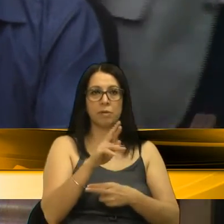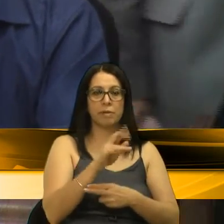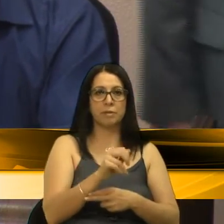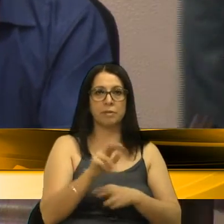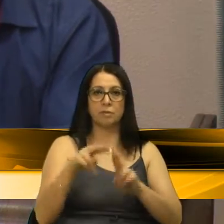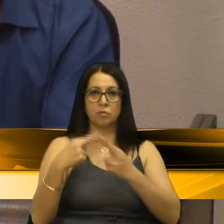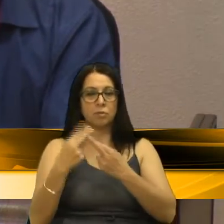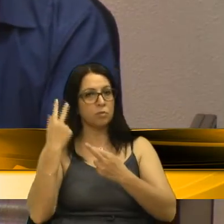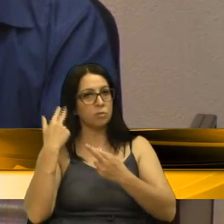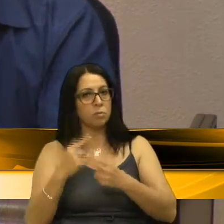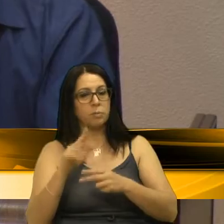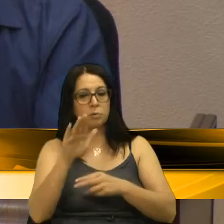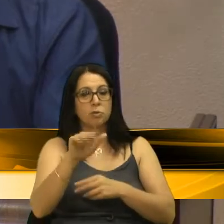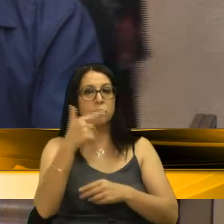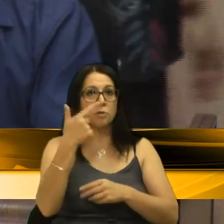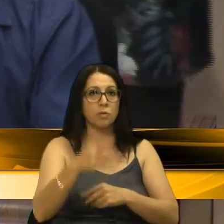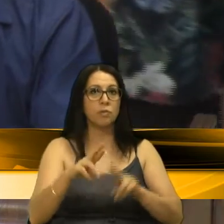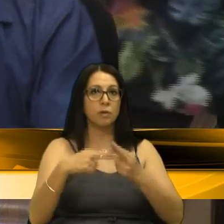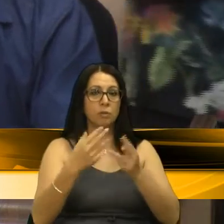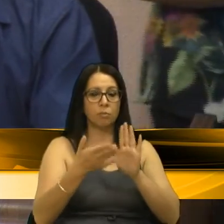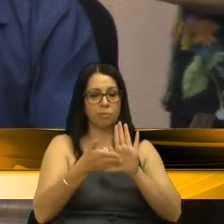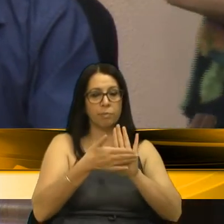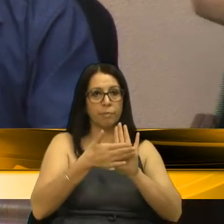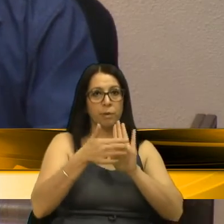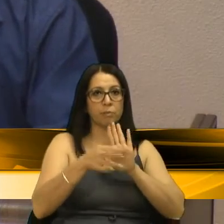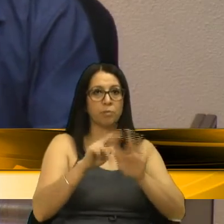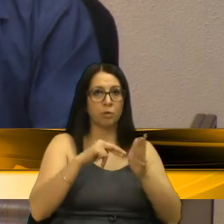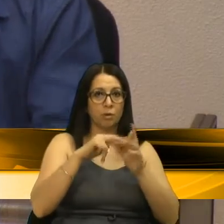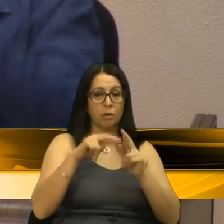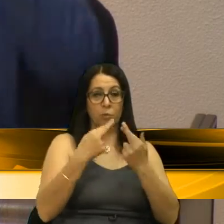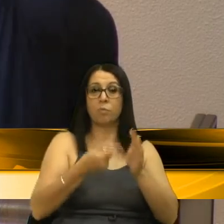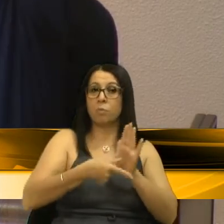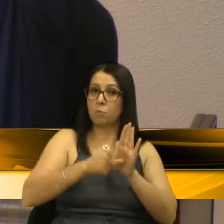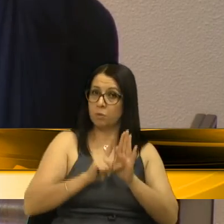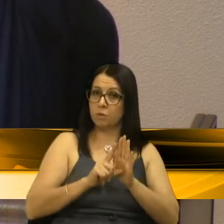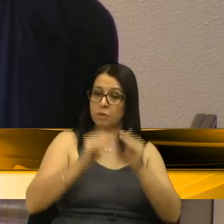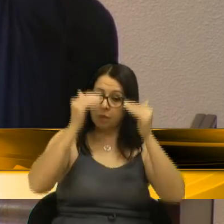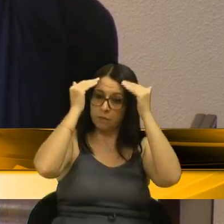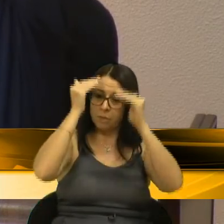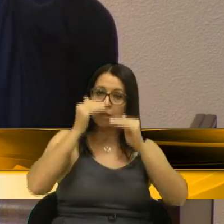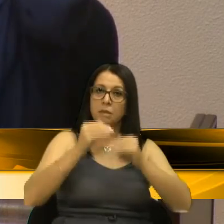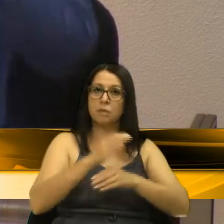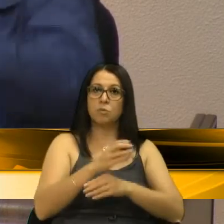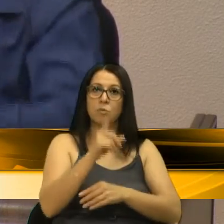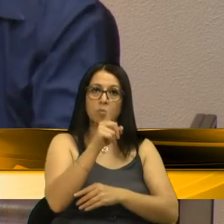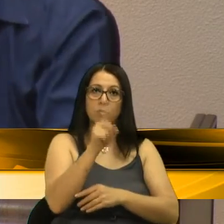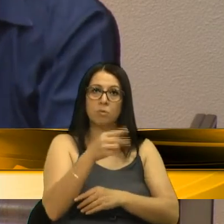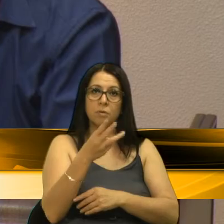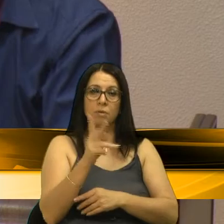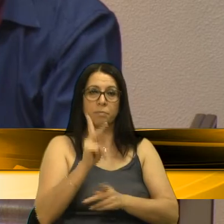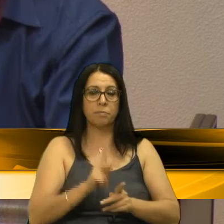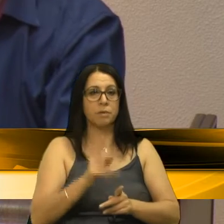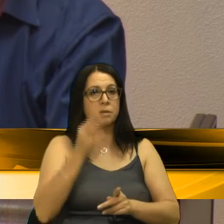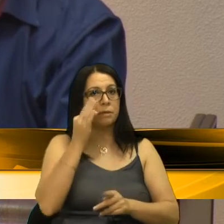ser convocada nova reunião, mantendo-se a pauta da reunião anterior, respeitando o quórum mínimo de 1/3 dos presentes mais